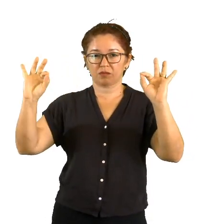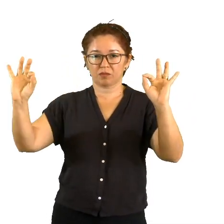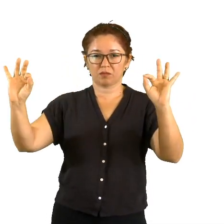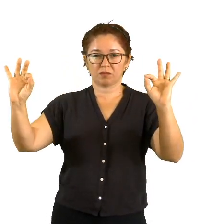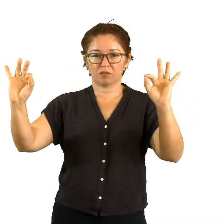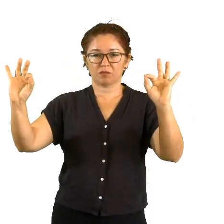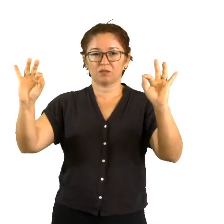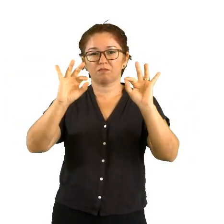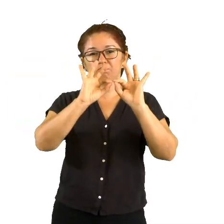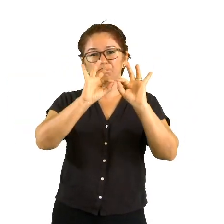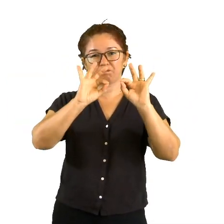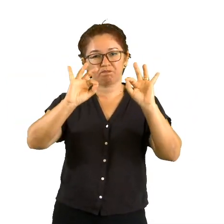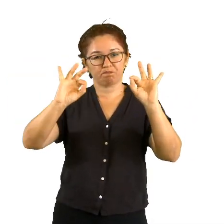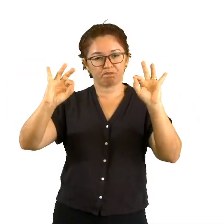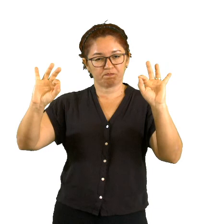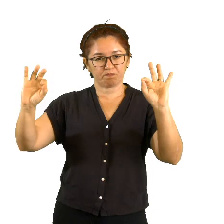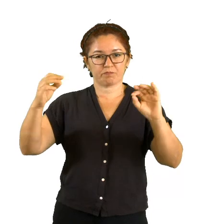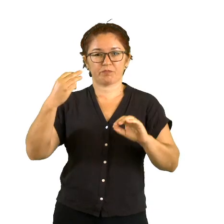lado, mede-se